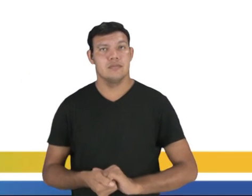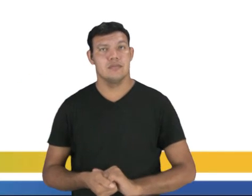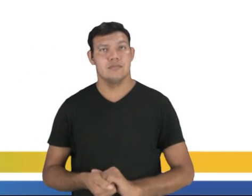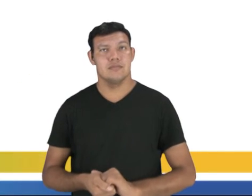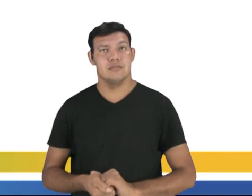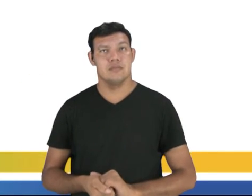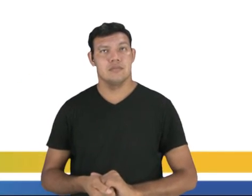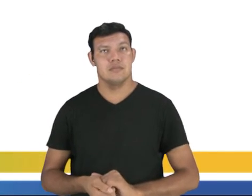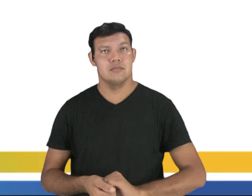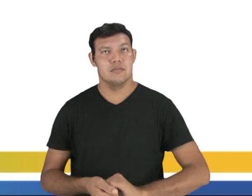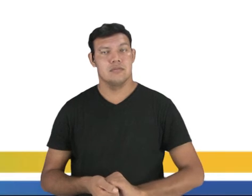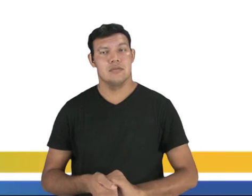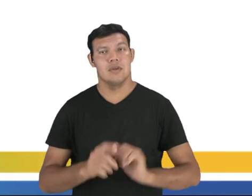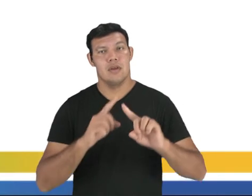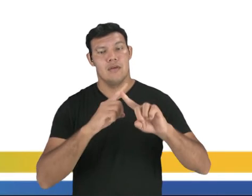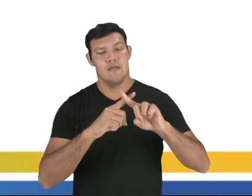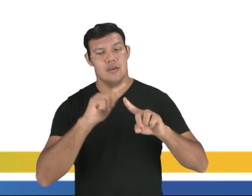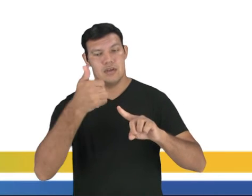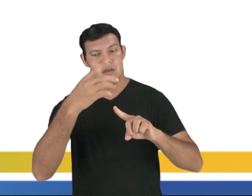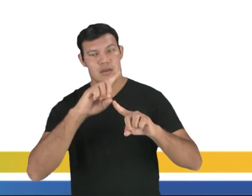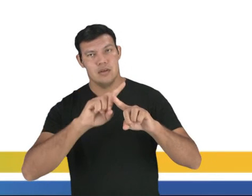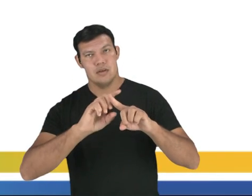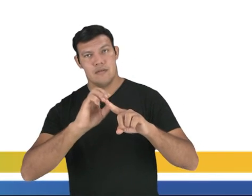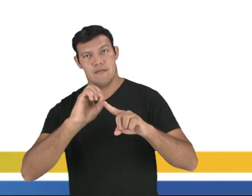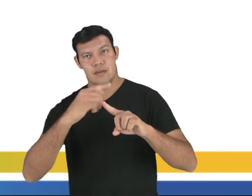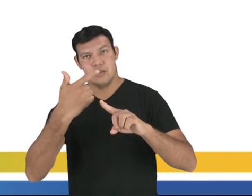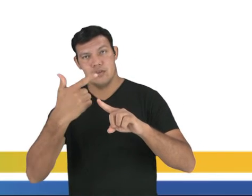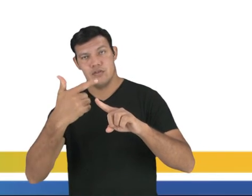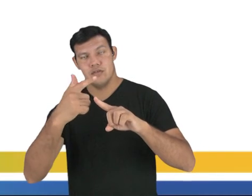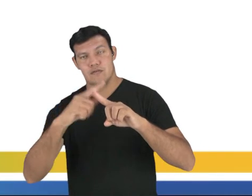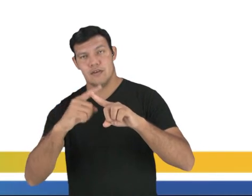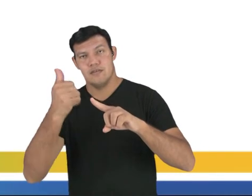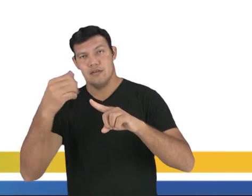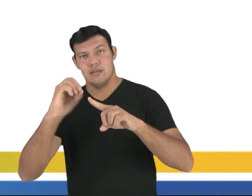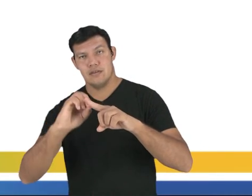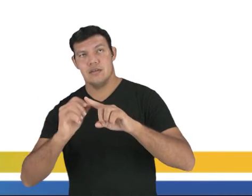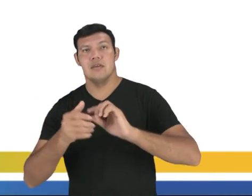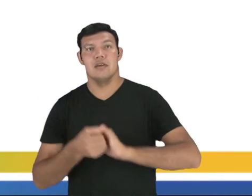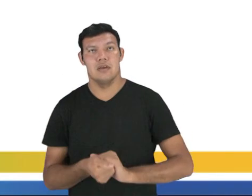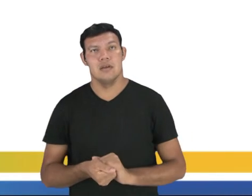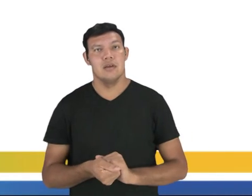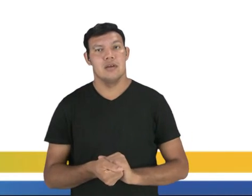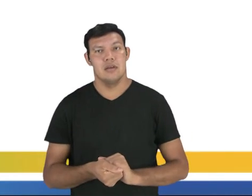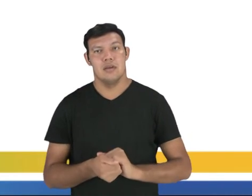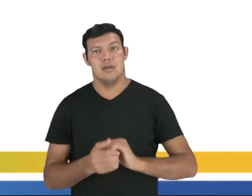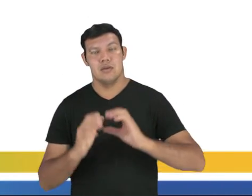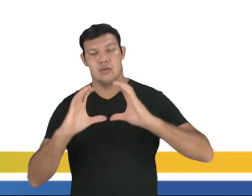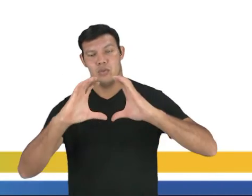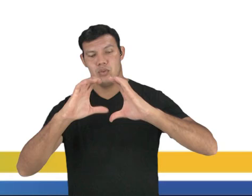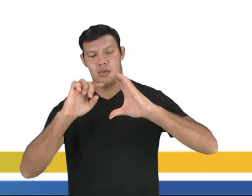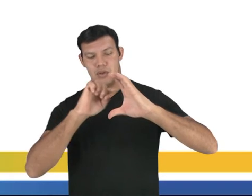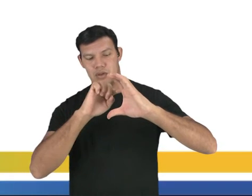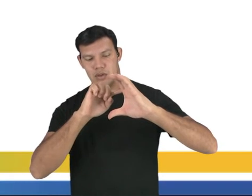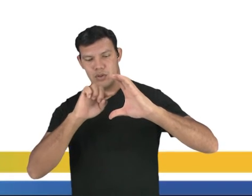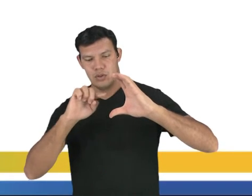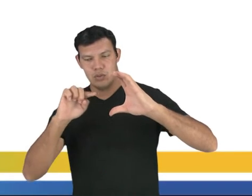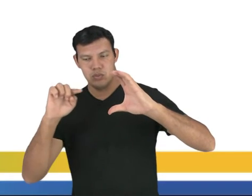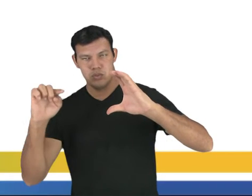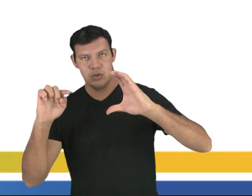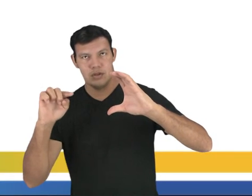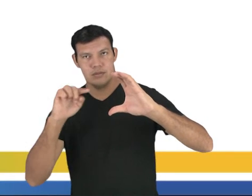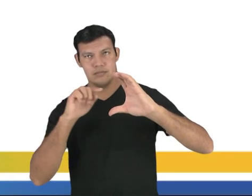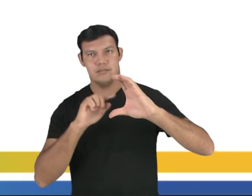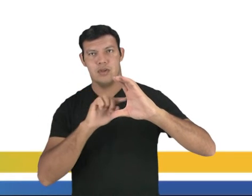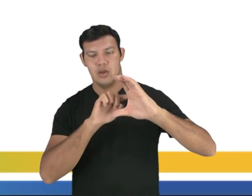5,97 vezes 10, vezes 10, vezes 10, vezes 10, 24 vezes. E o raio do planeta, na verdade, eu coloquei